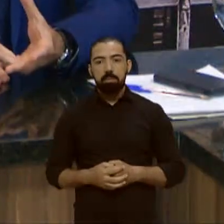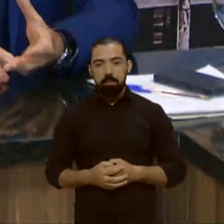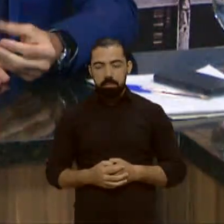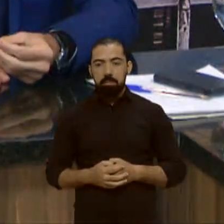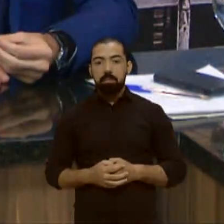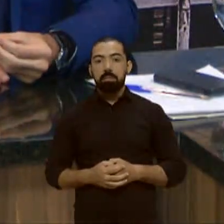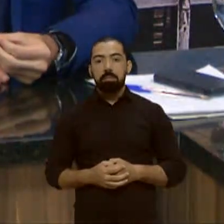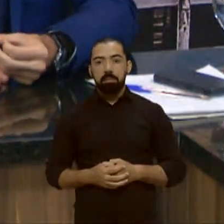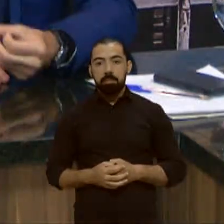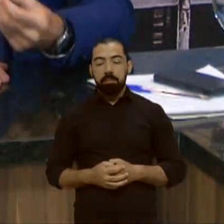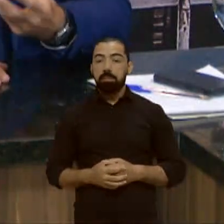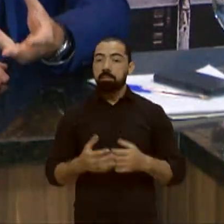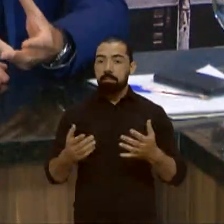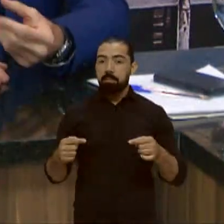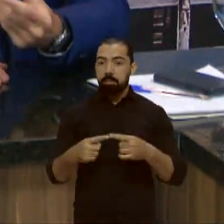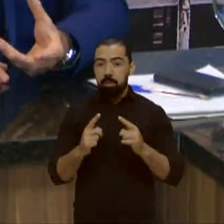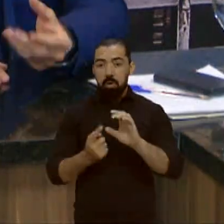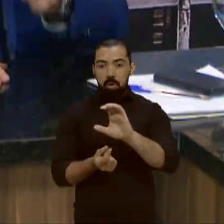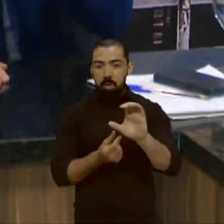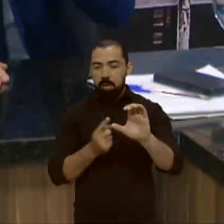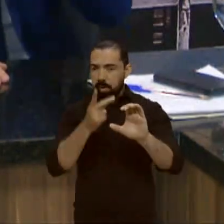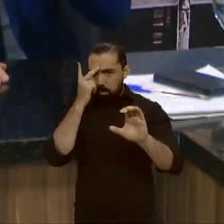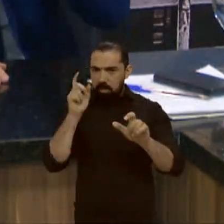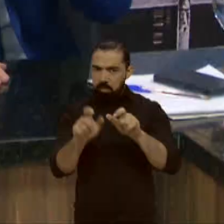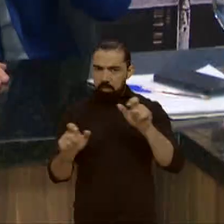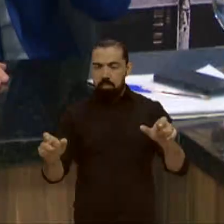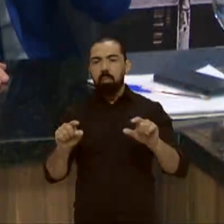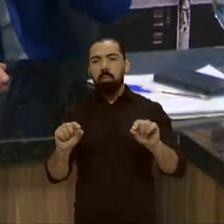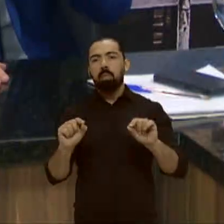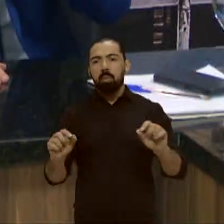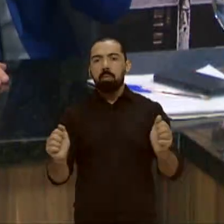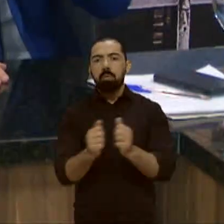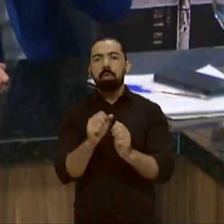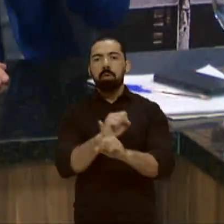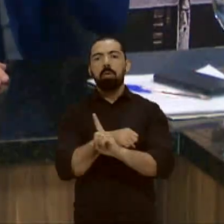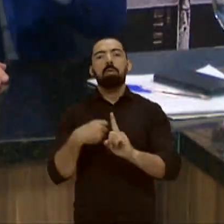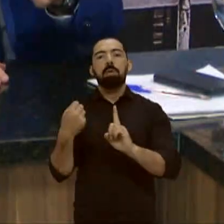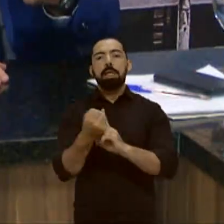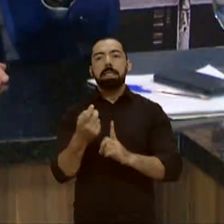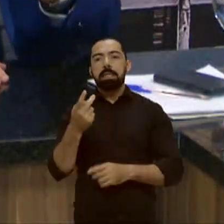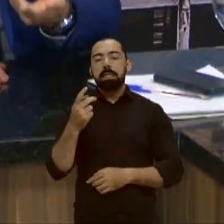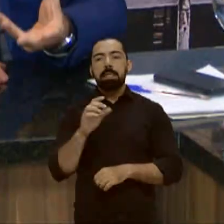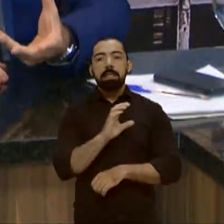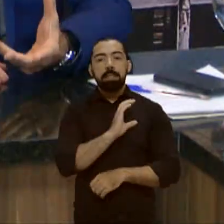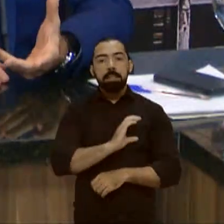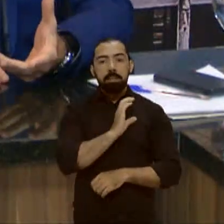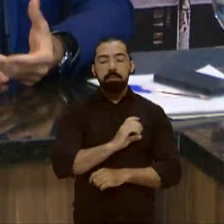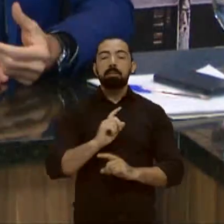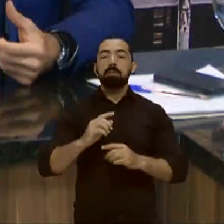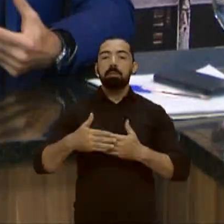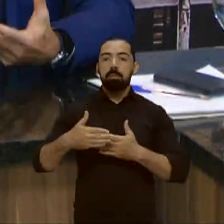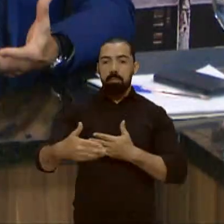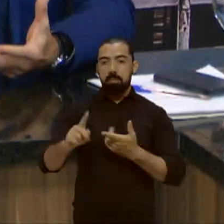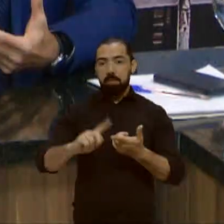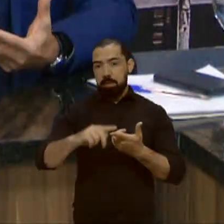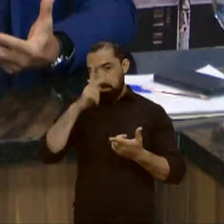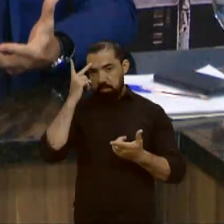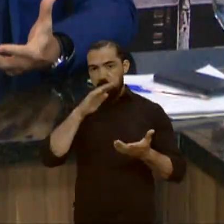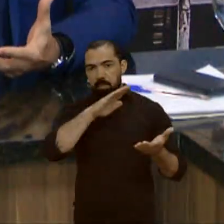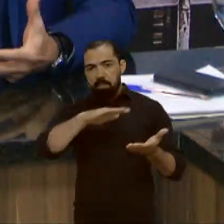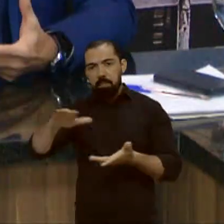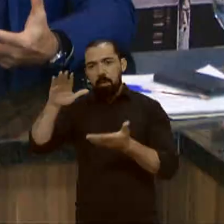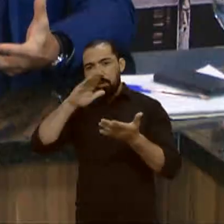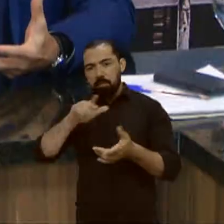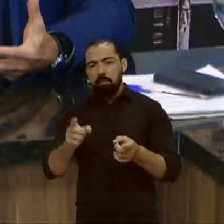defesa do consumidor, possam sentar e discutir com a sociedade civil e, eventualmente, com aqueles fornecedores que disponham